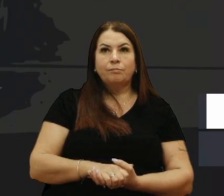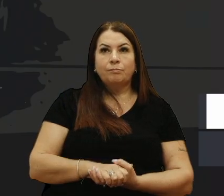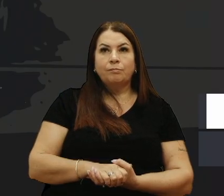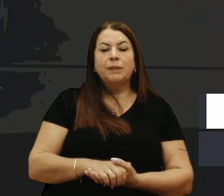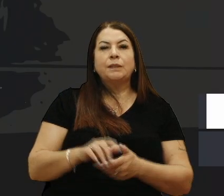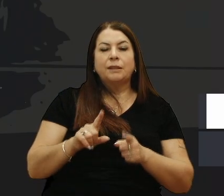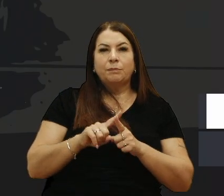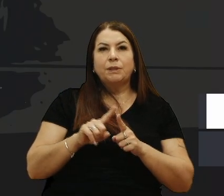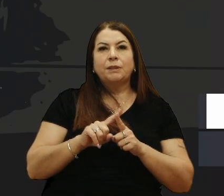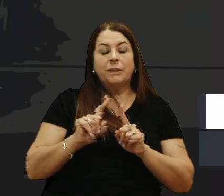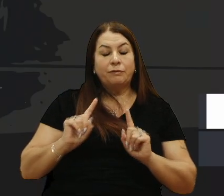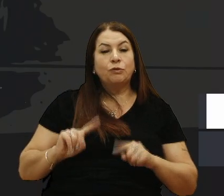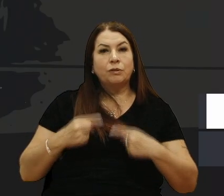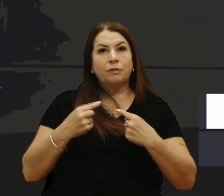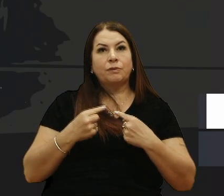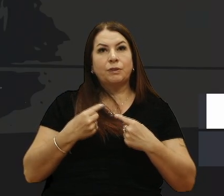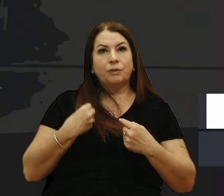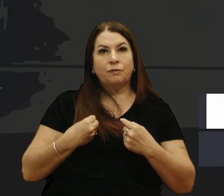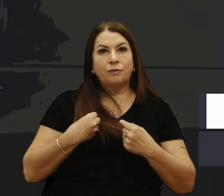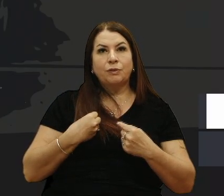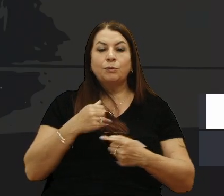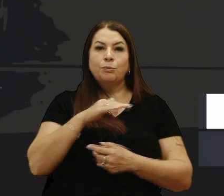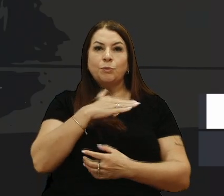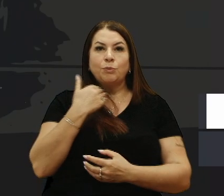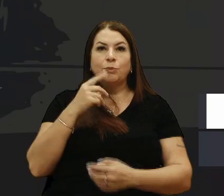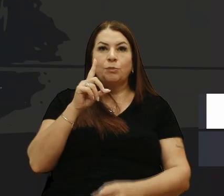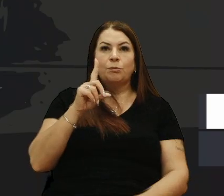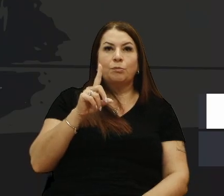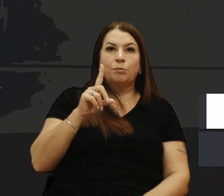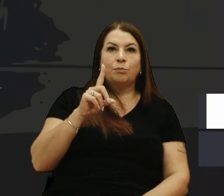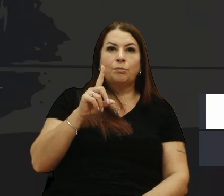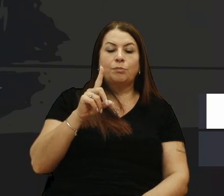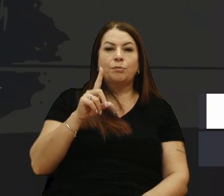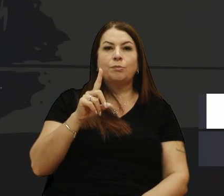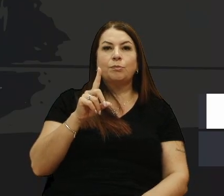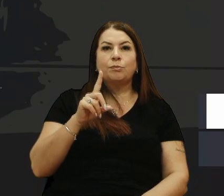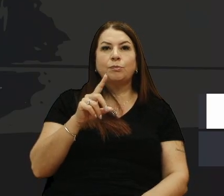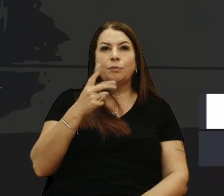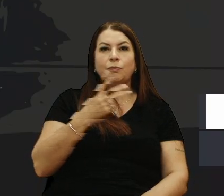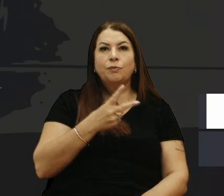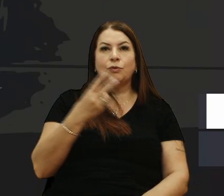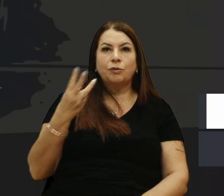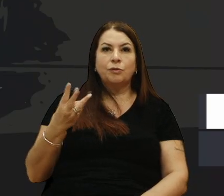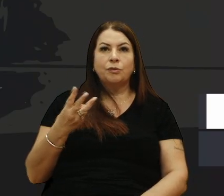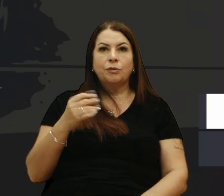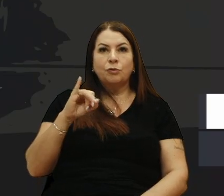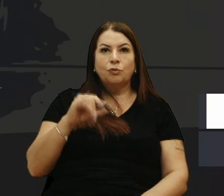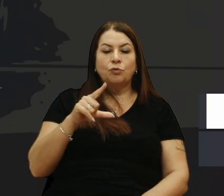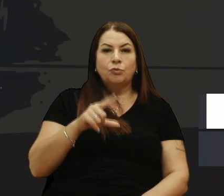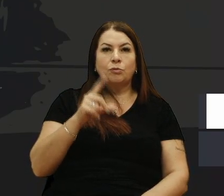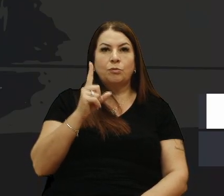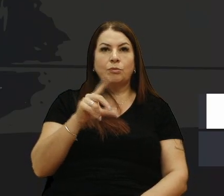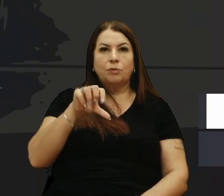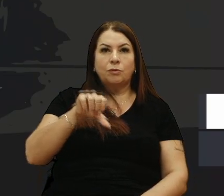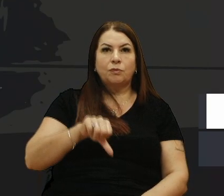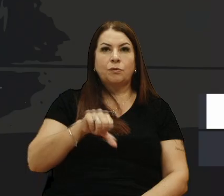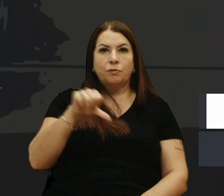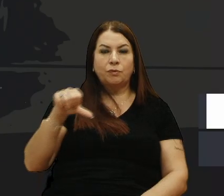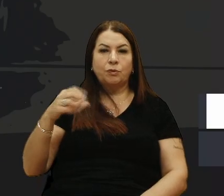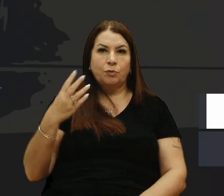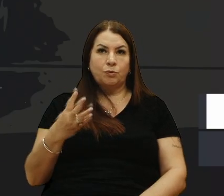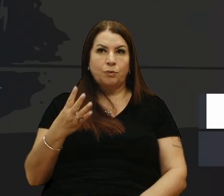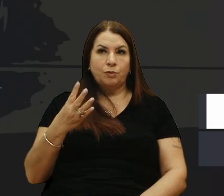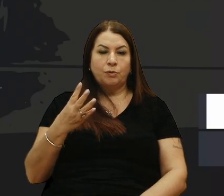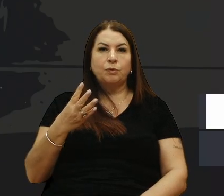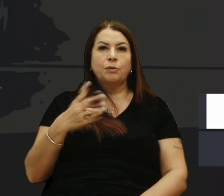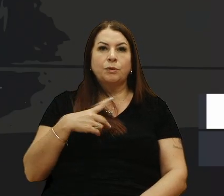também enfrentou os desafios da vida e veio a falecer dia 23 de julho de 1994,